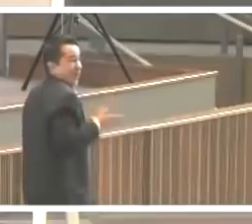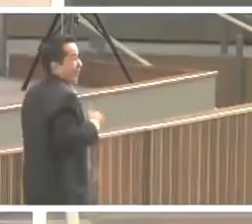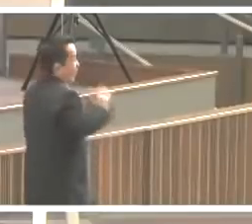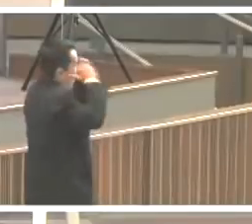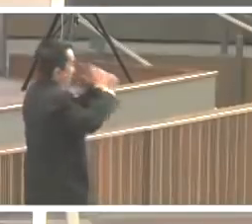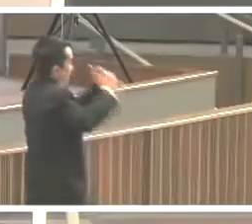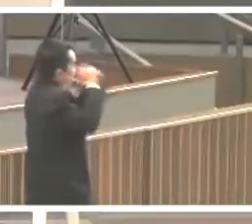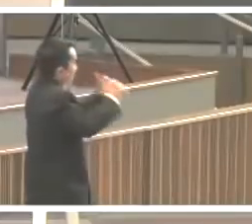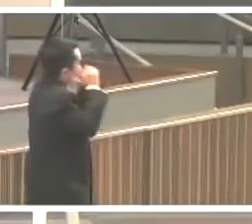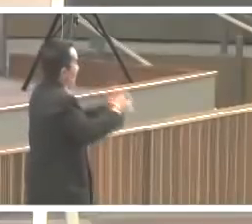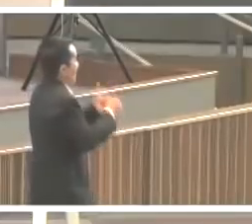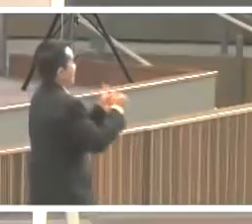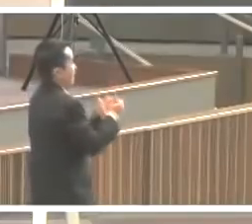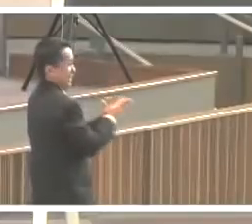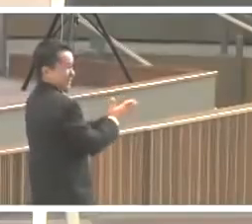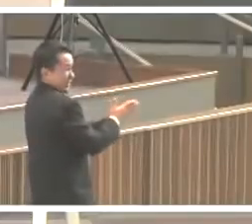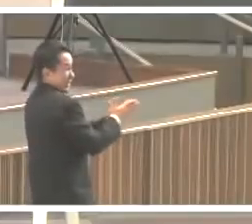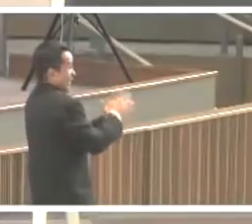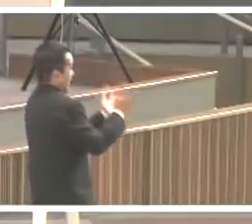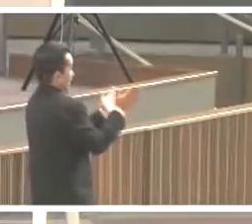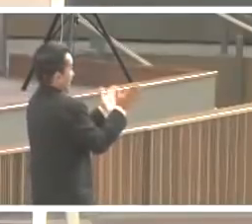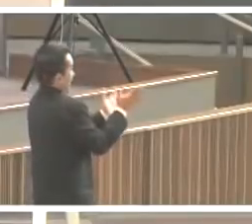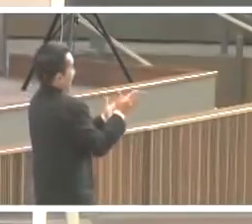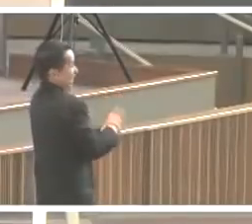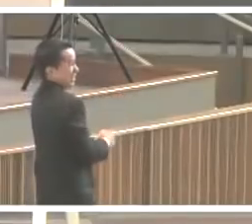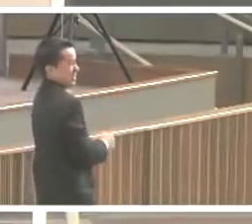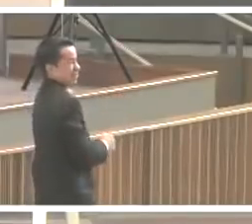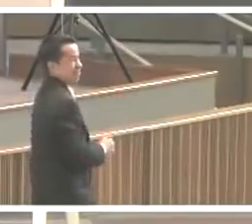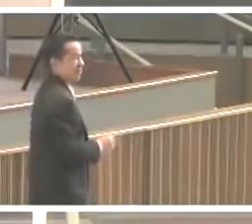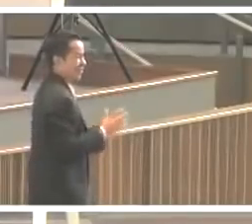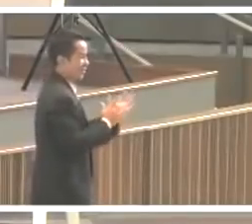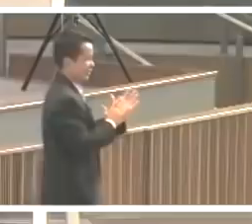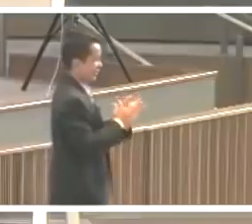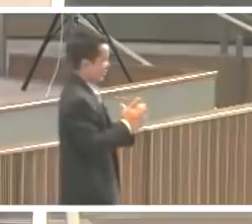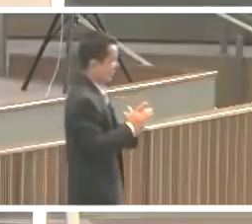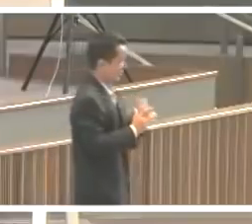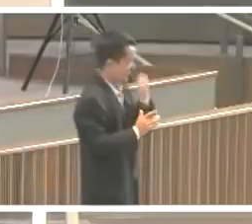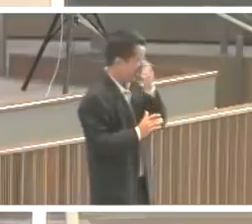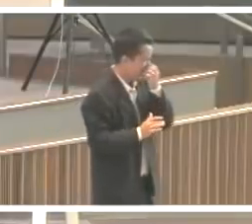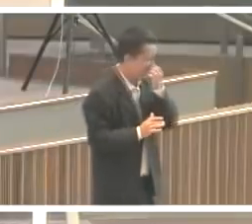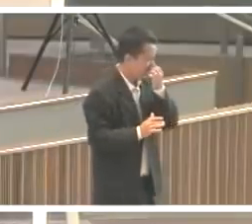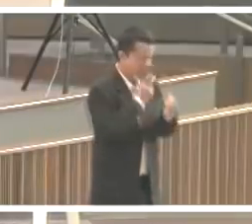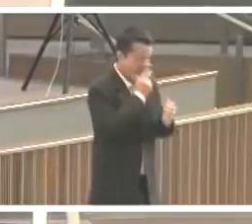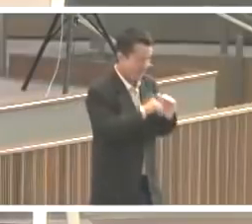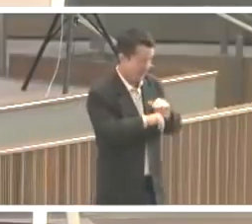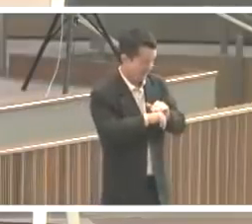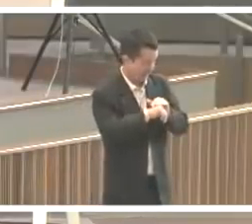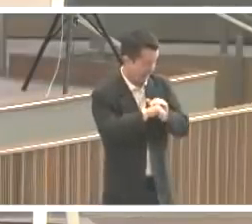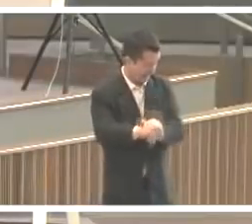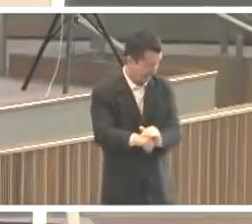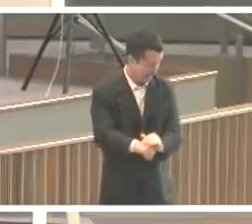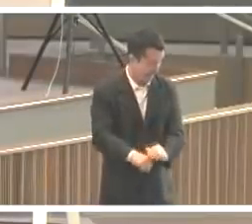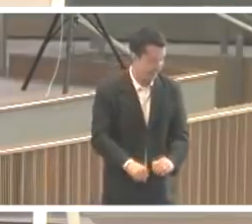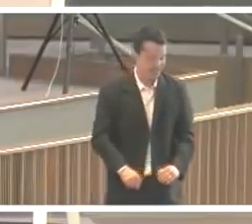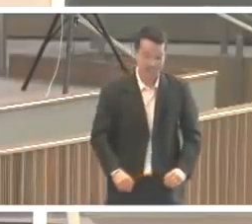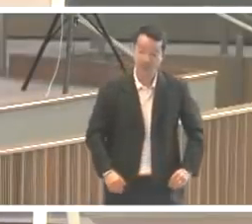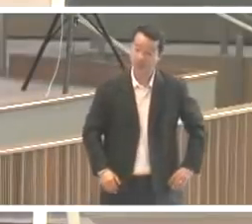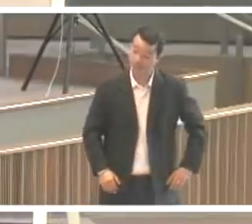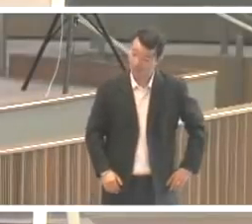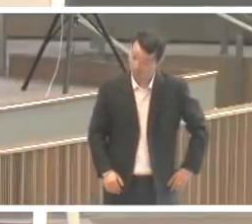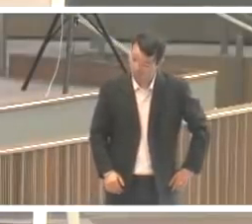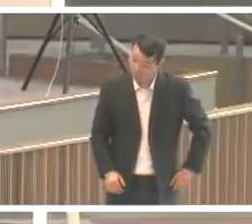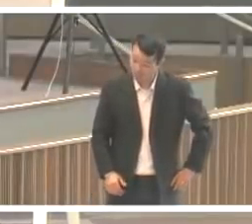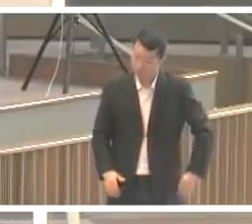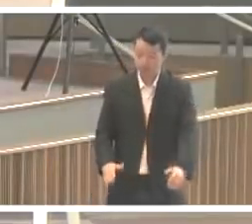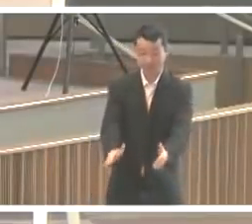então falta só uma coisa. E aí Jesus mexeu na ferida. Vende tudo que você